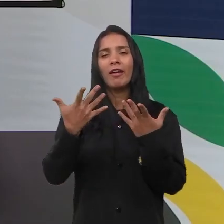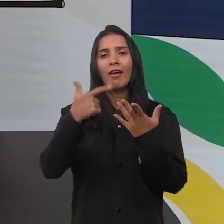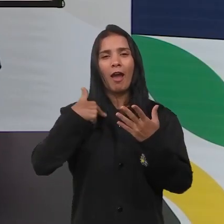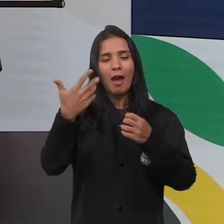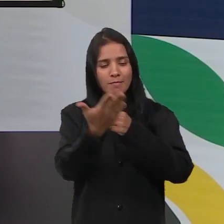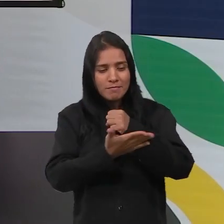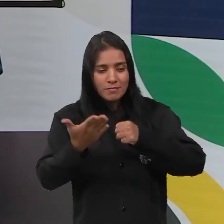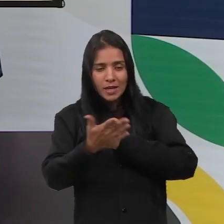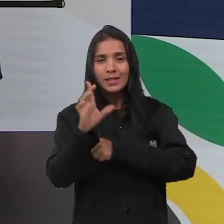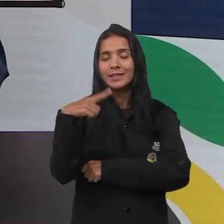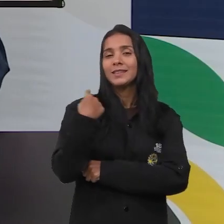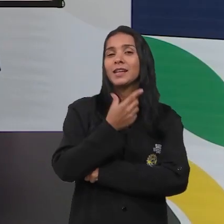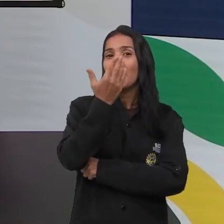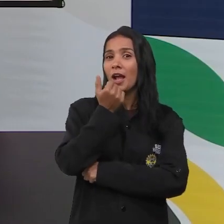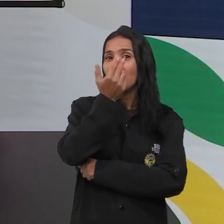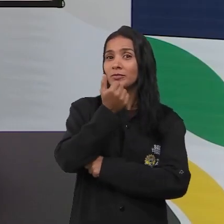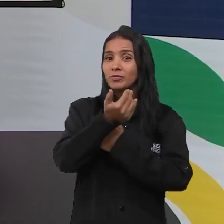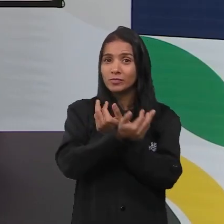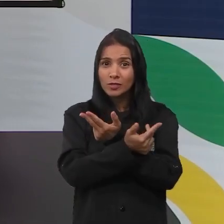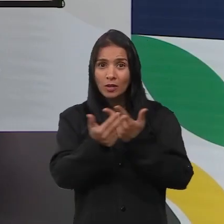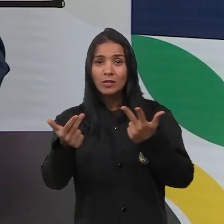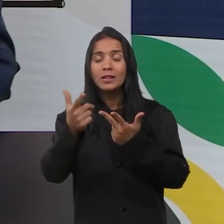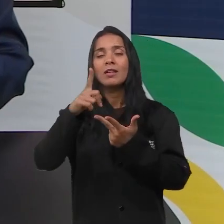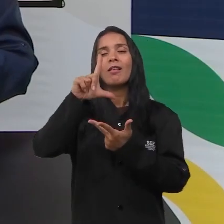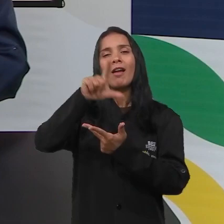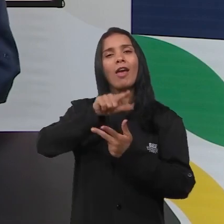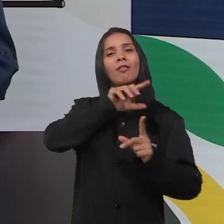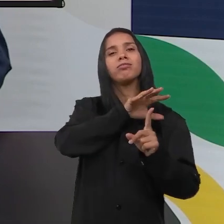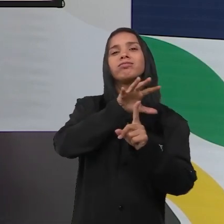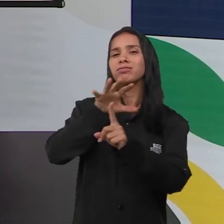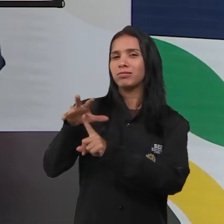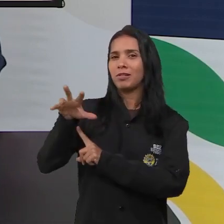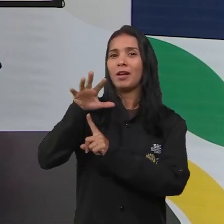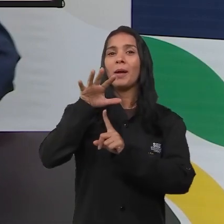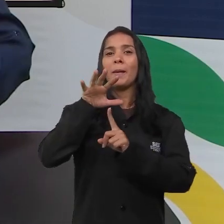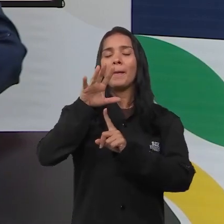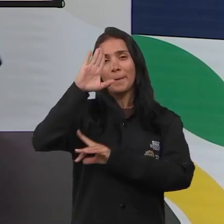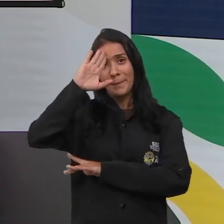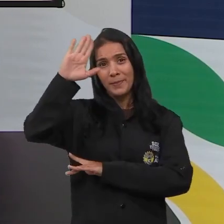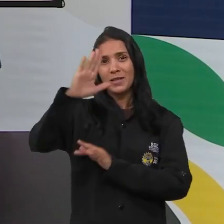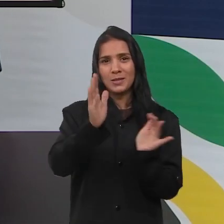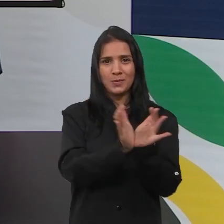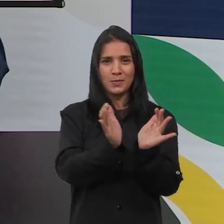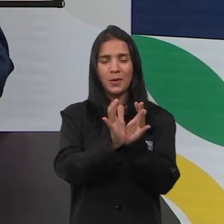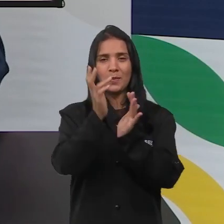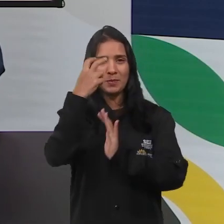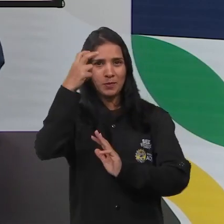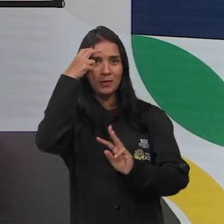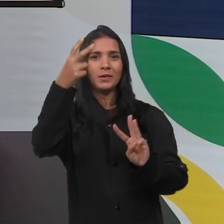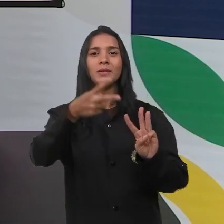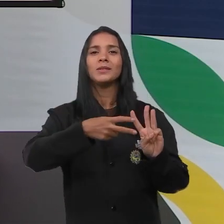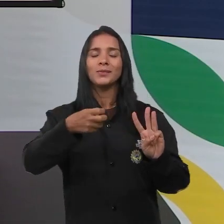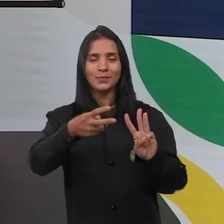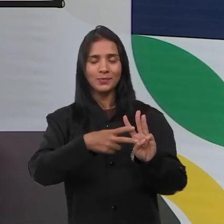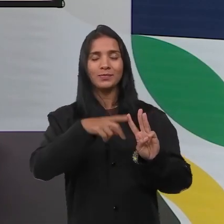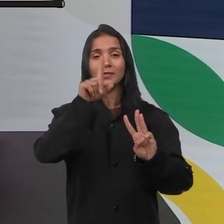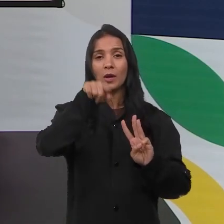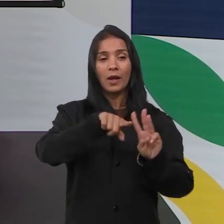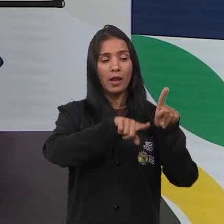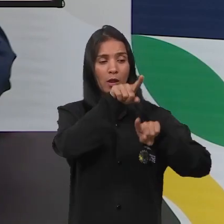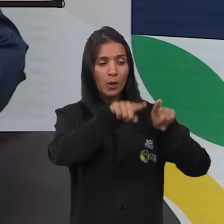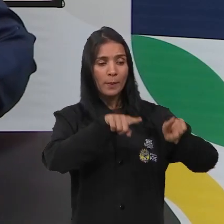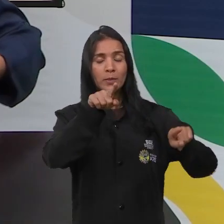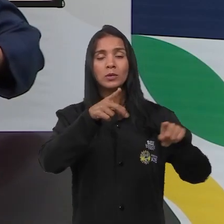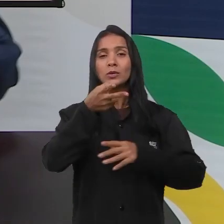base da nossa alimentação acabou sendo influenciada e muito pela cultura indígena. Então, era um produto que